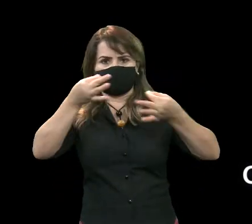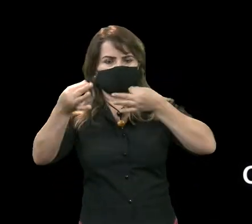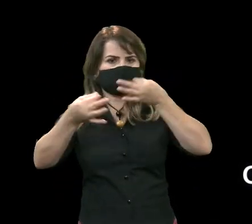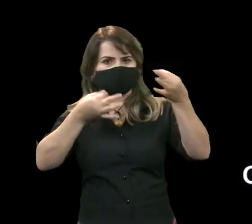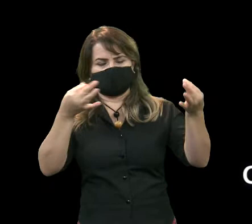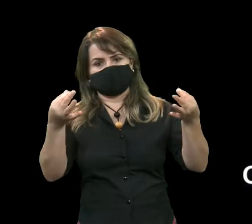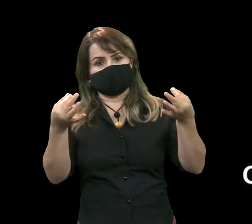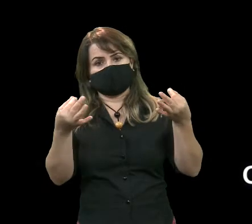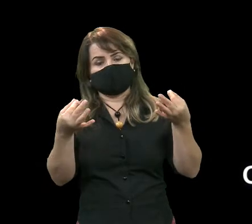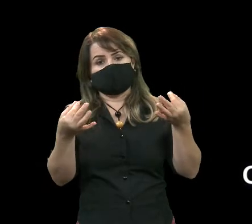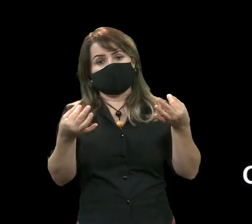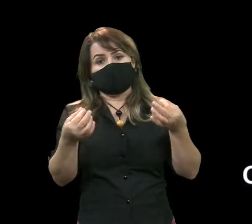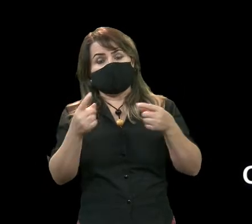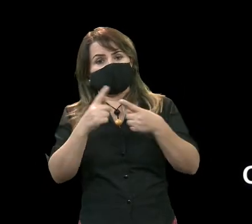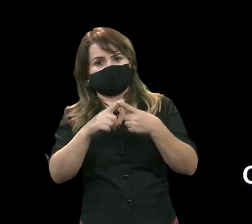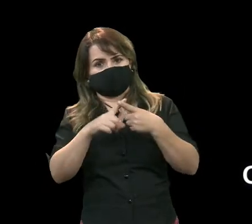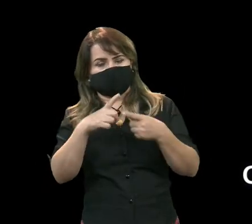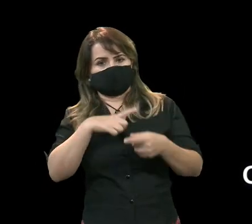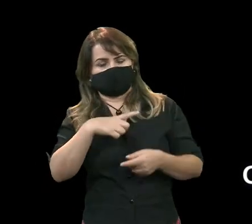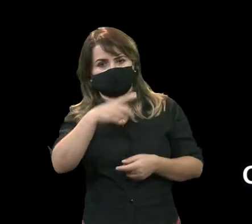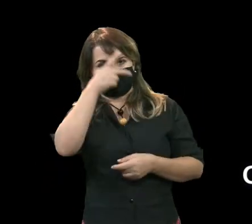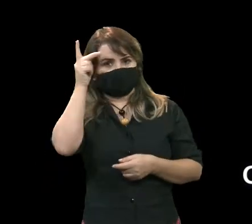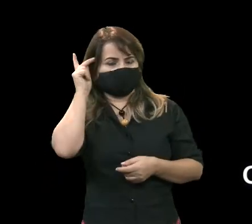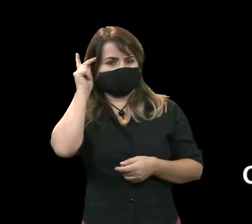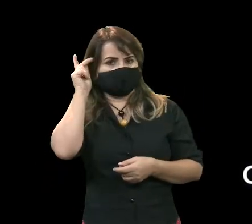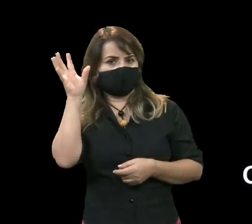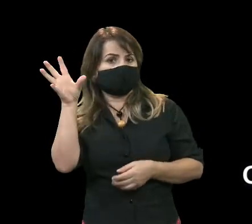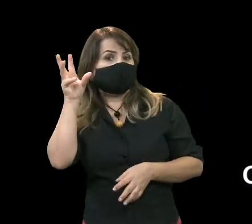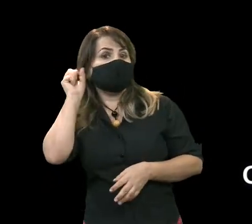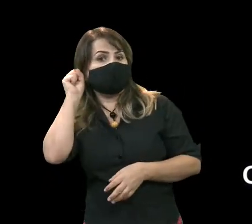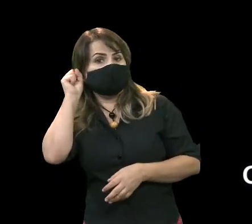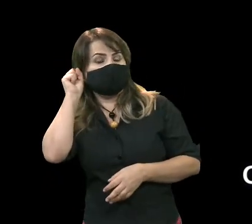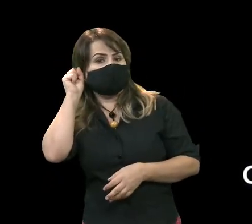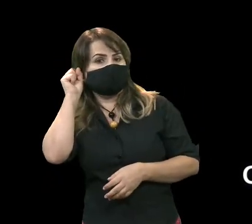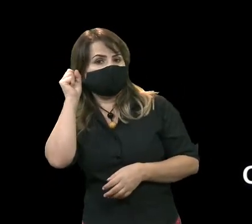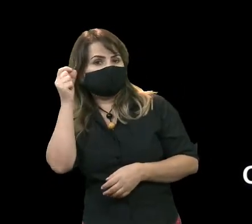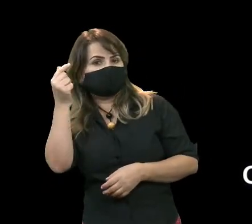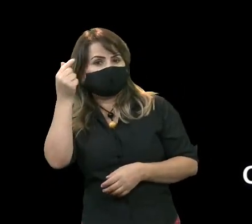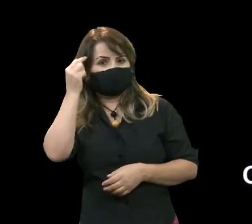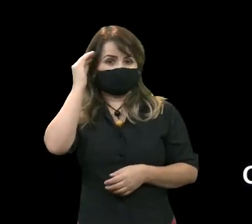que ouve uma ideia e trata como uma afirmação. Então,